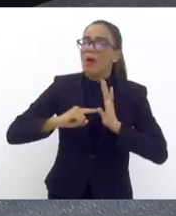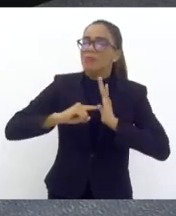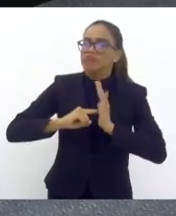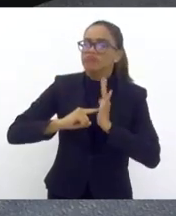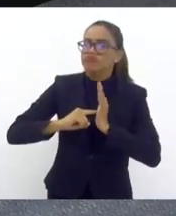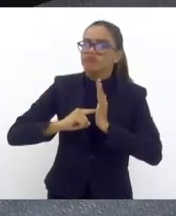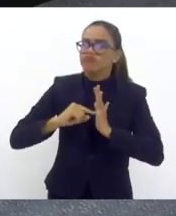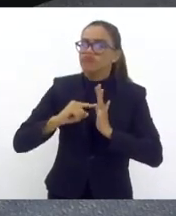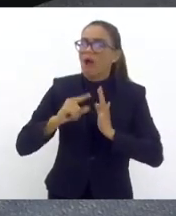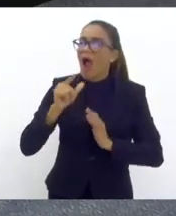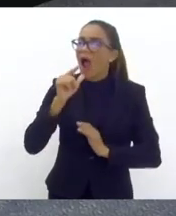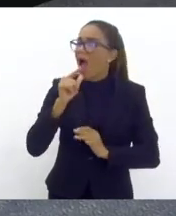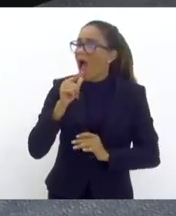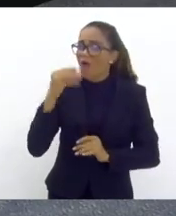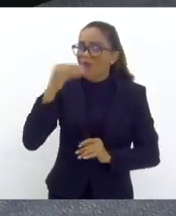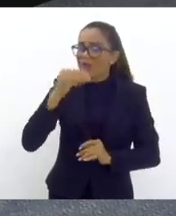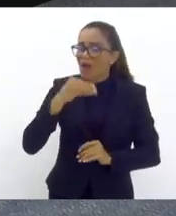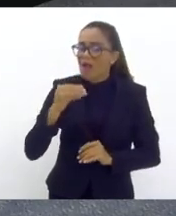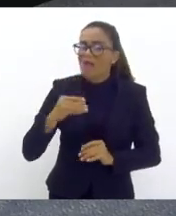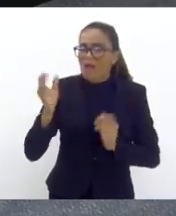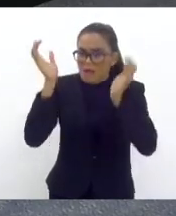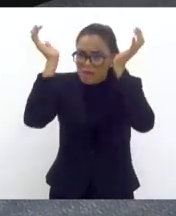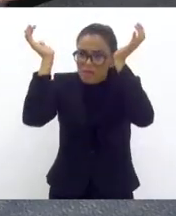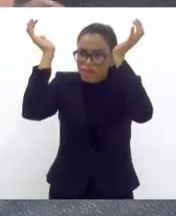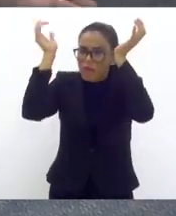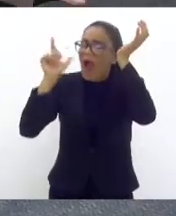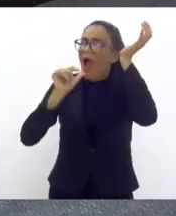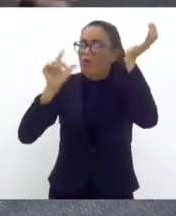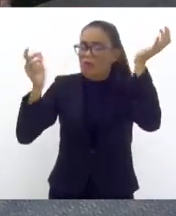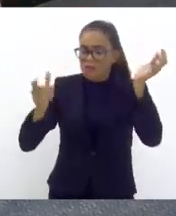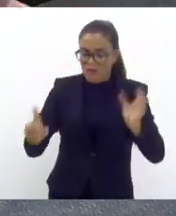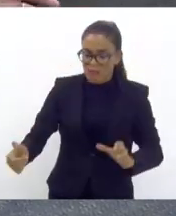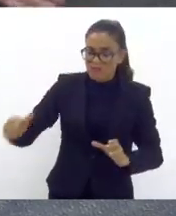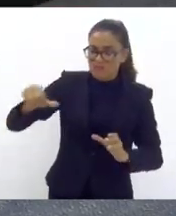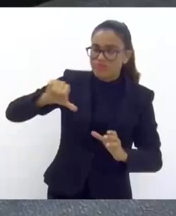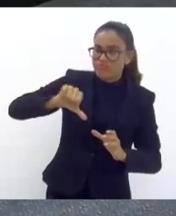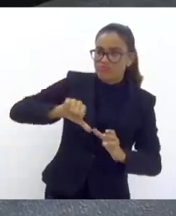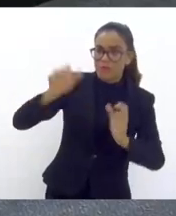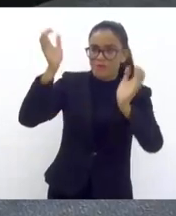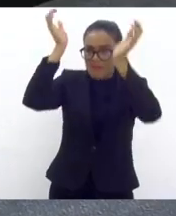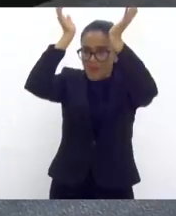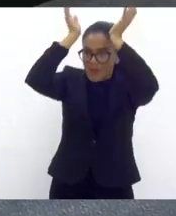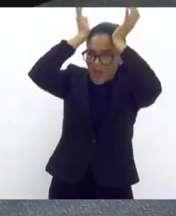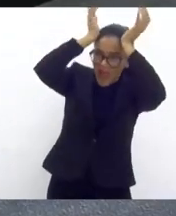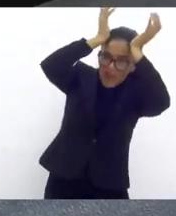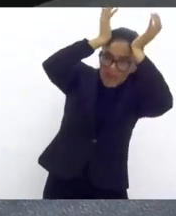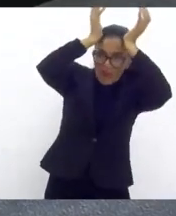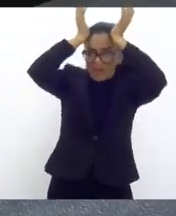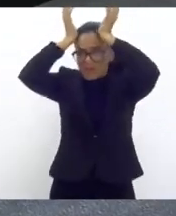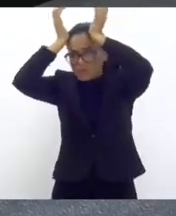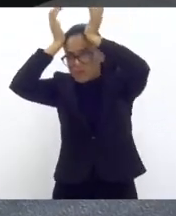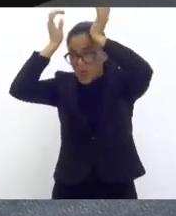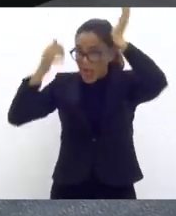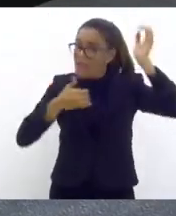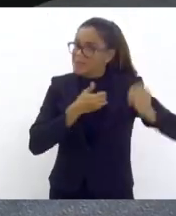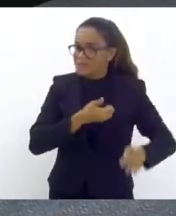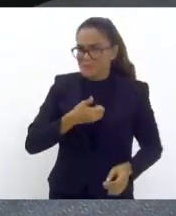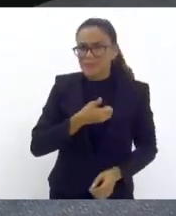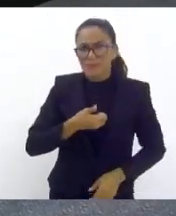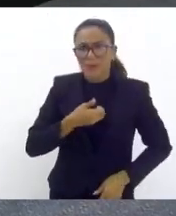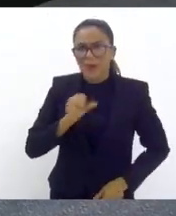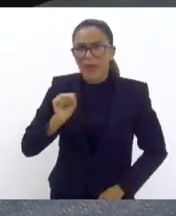aí tem que pegar água embaixo d'água na cabeça nós estamos no século 21 Ela tá de água na cabeça São João de Meriti